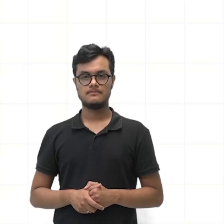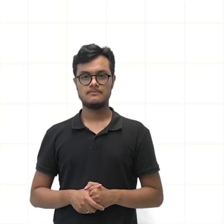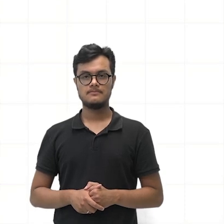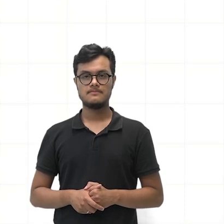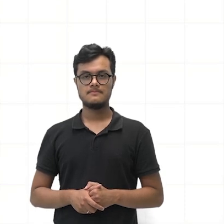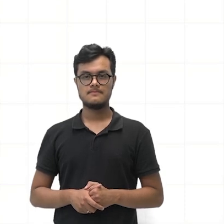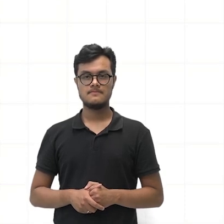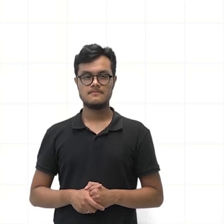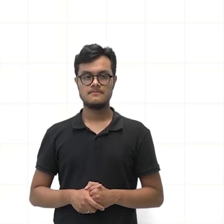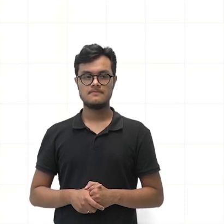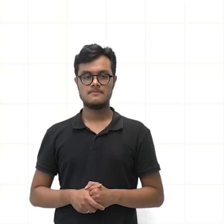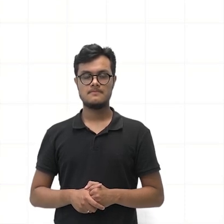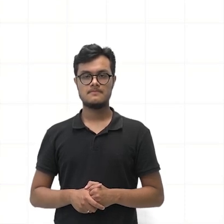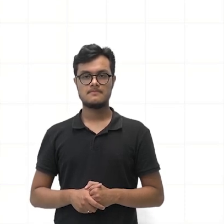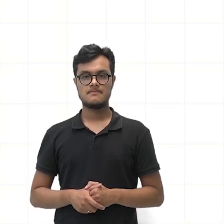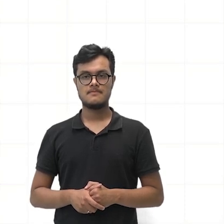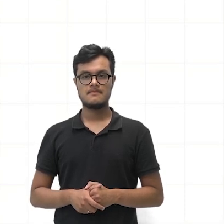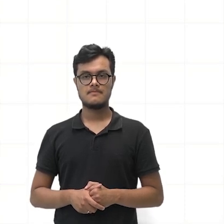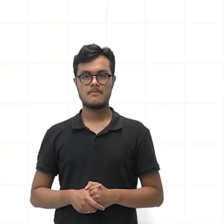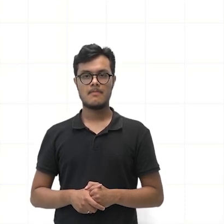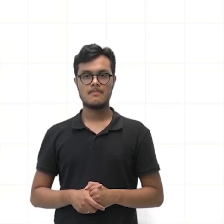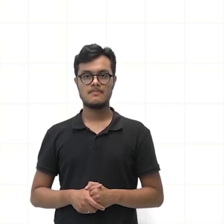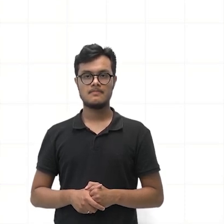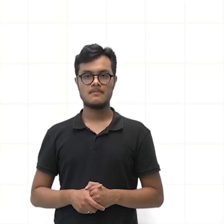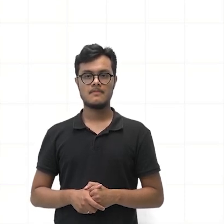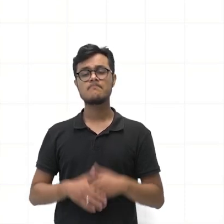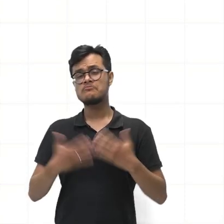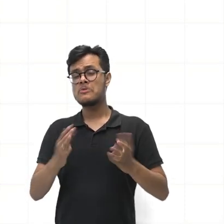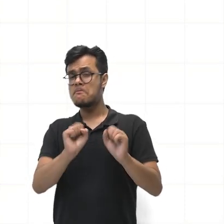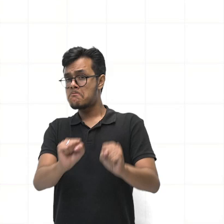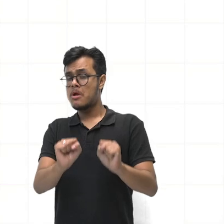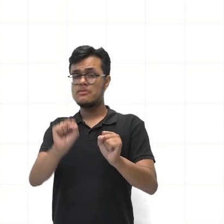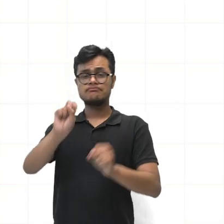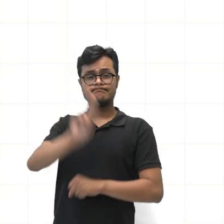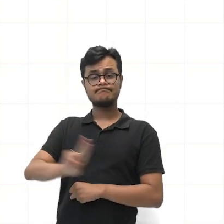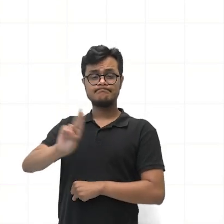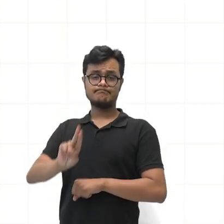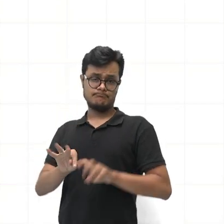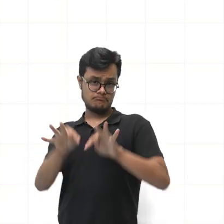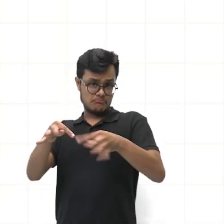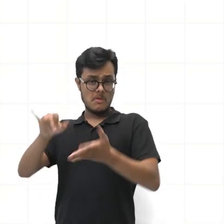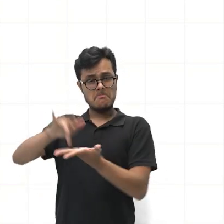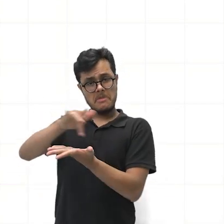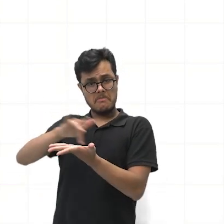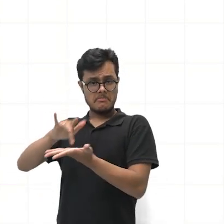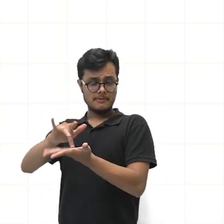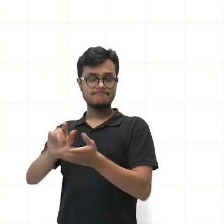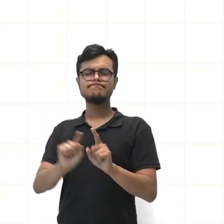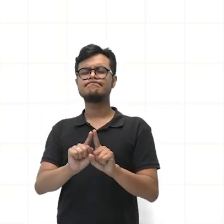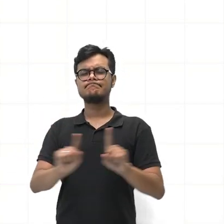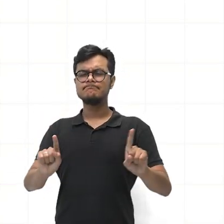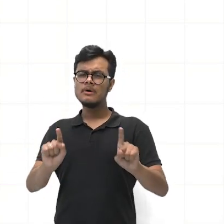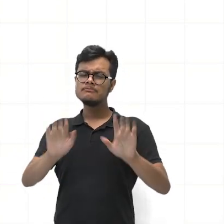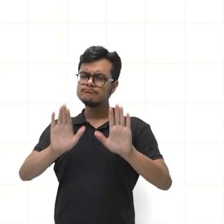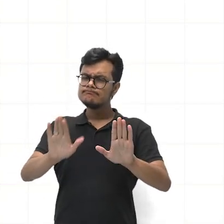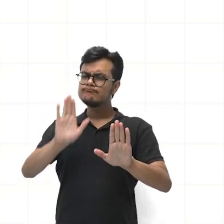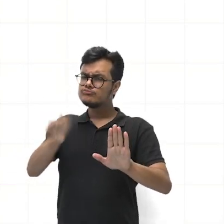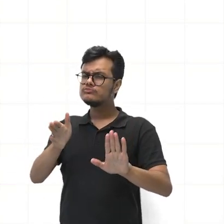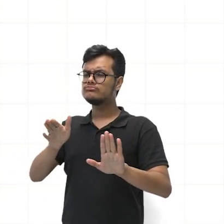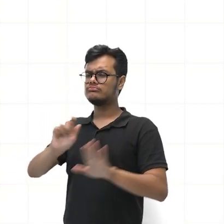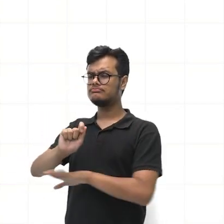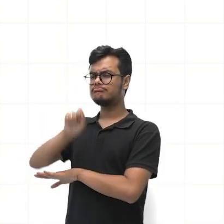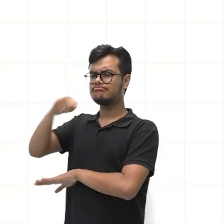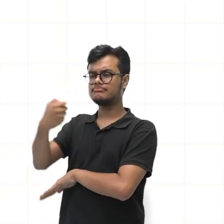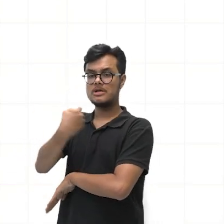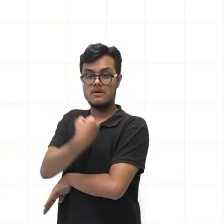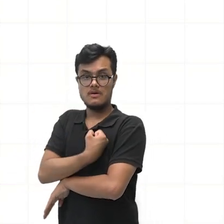né? Recorrer aí à nossa calculadora, mas eu tive o cuidado de já trazer o resultado